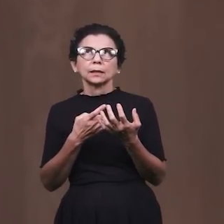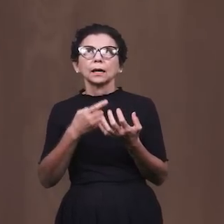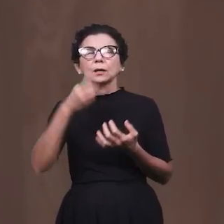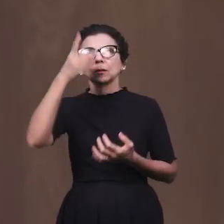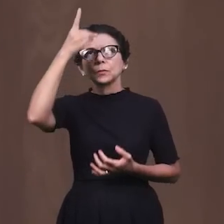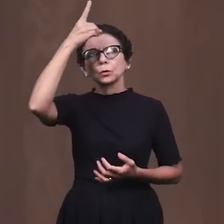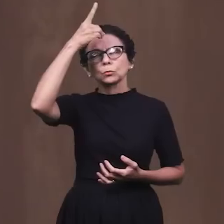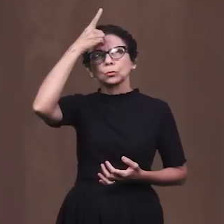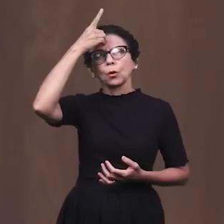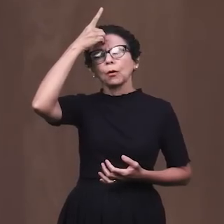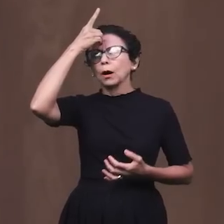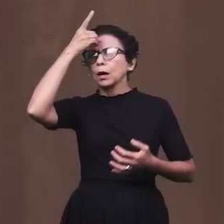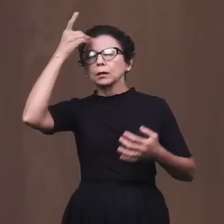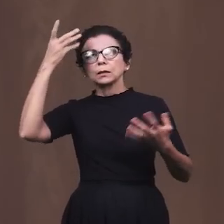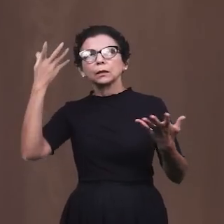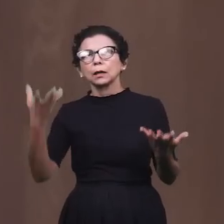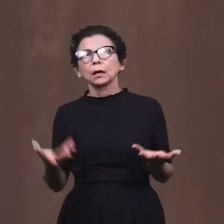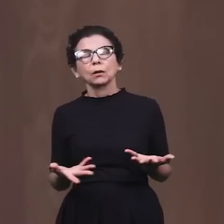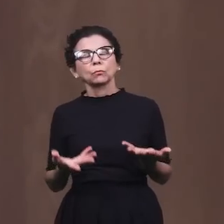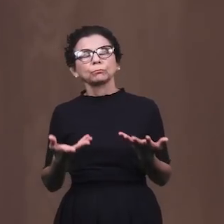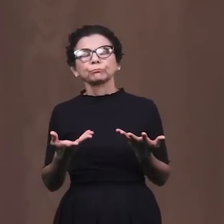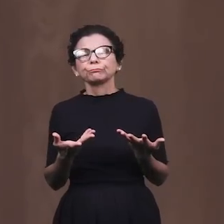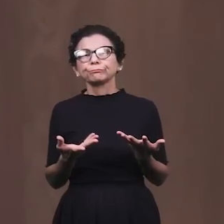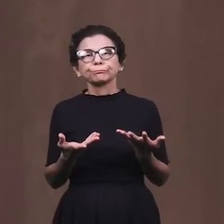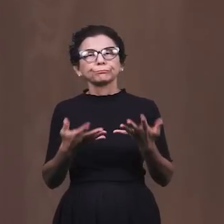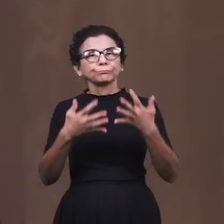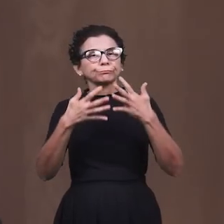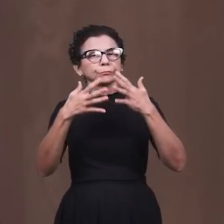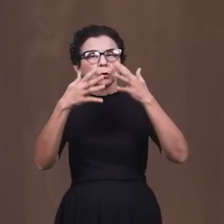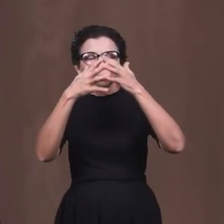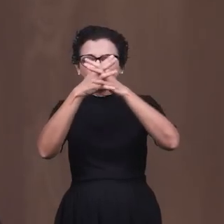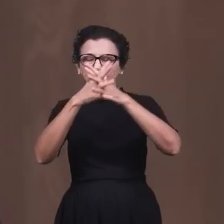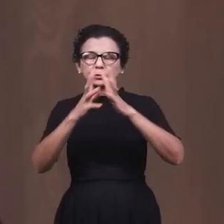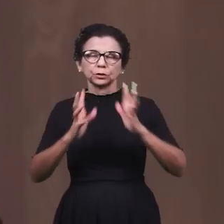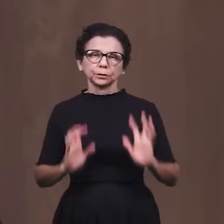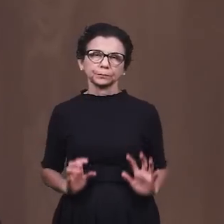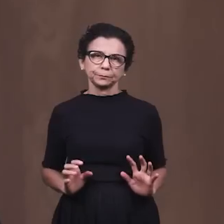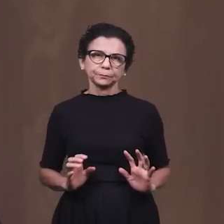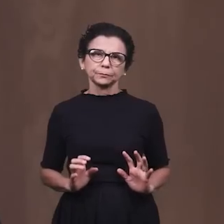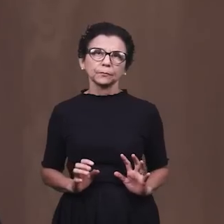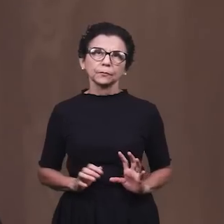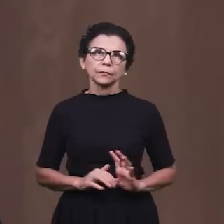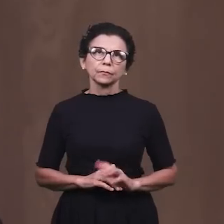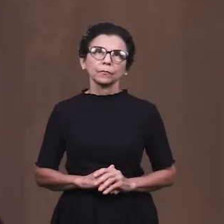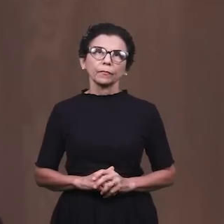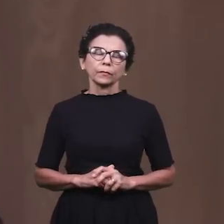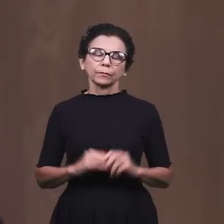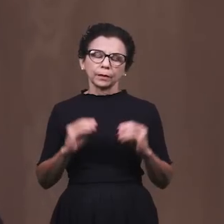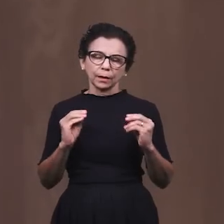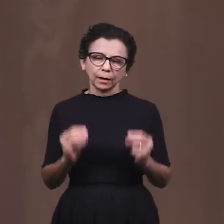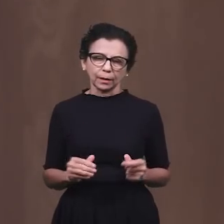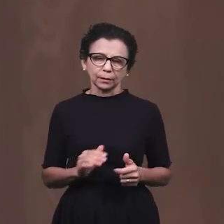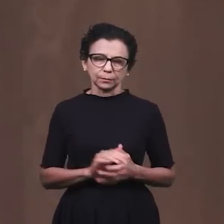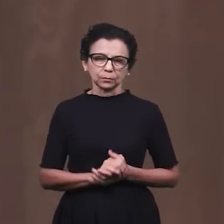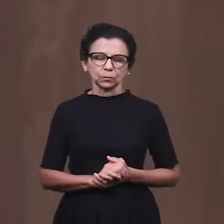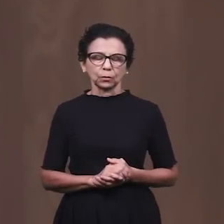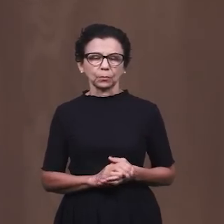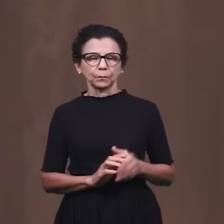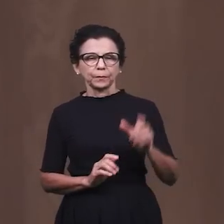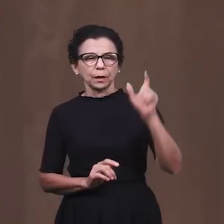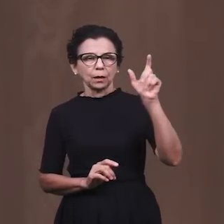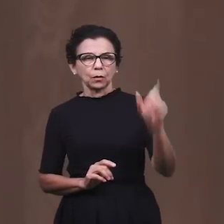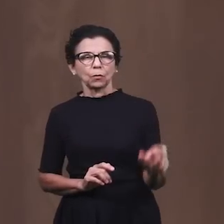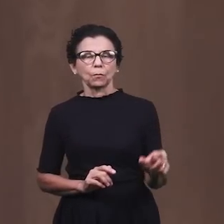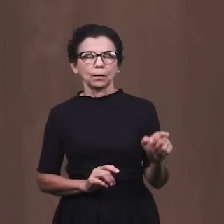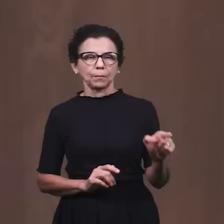vão discernir. Porque a palavra do Senhor diz assim, como é que chama? Um fala, né? E